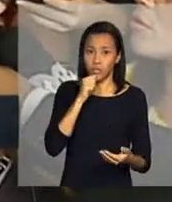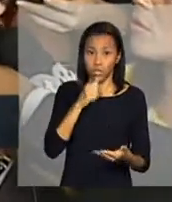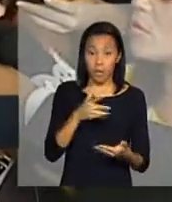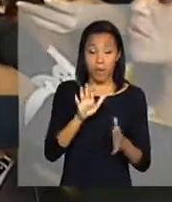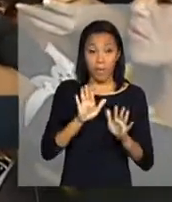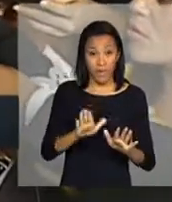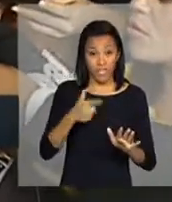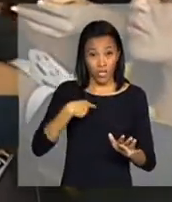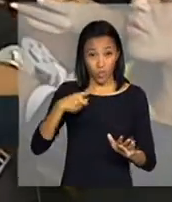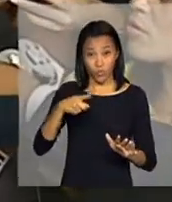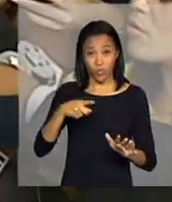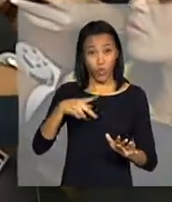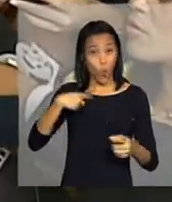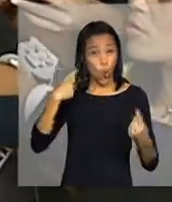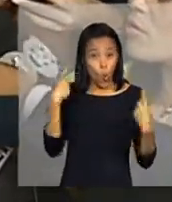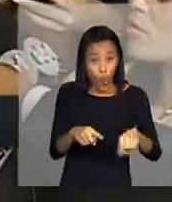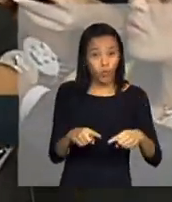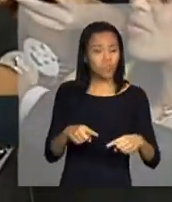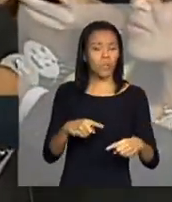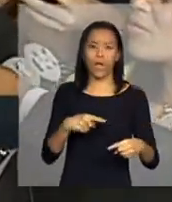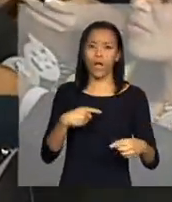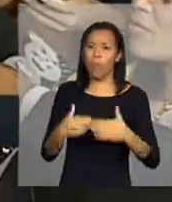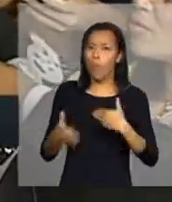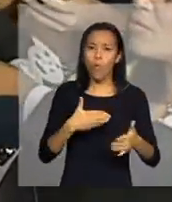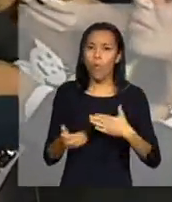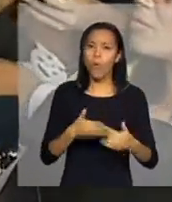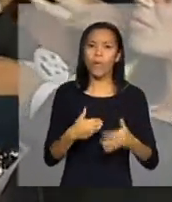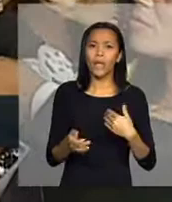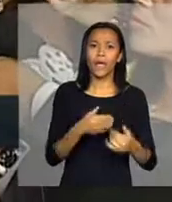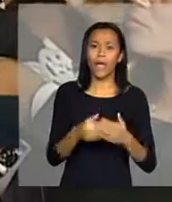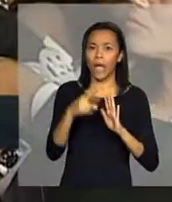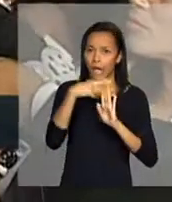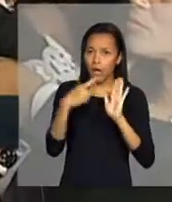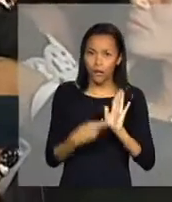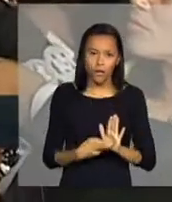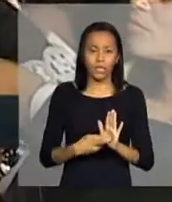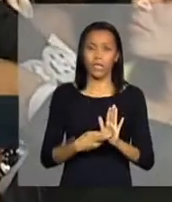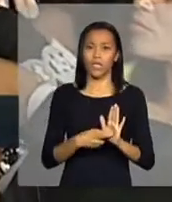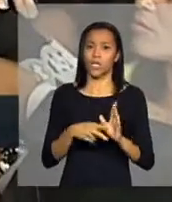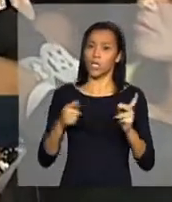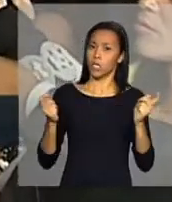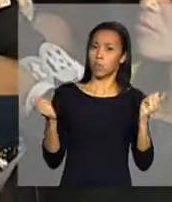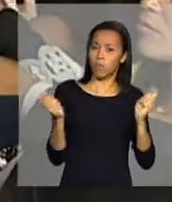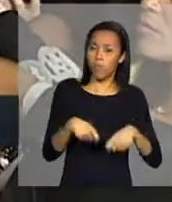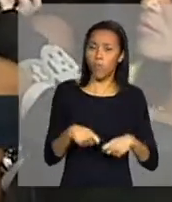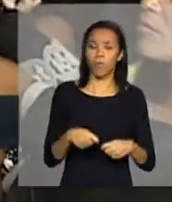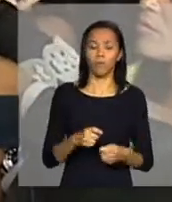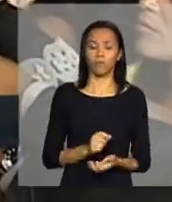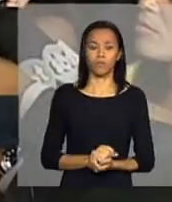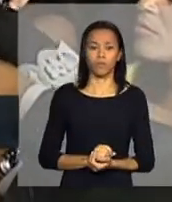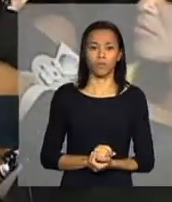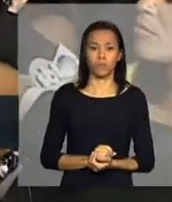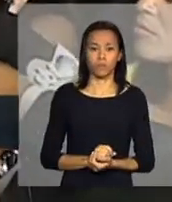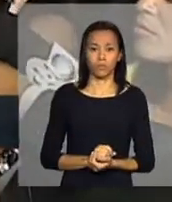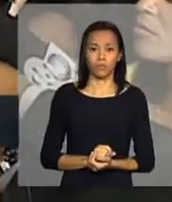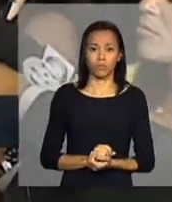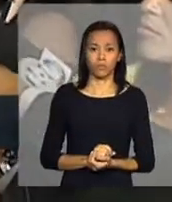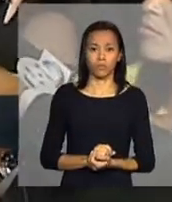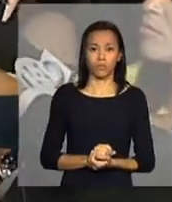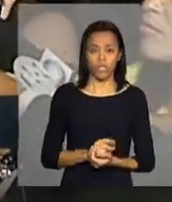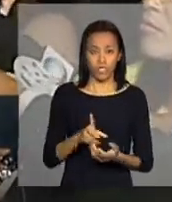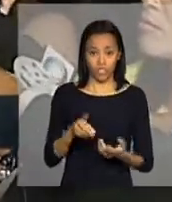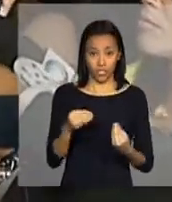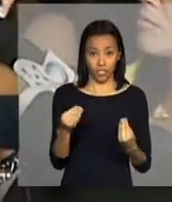sou radicalmente contra a qualquer medida que atinja a situação